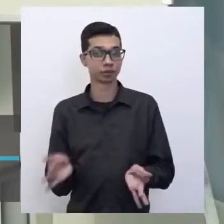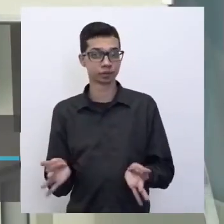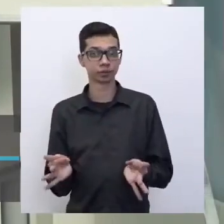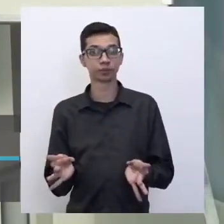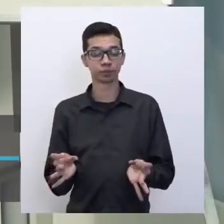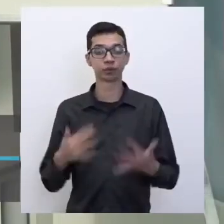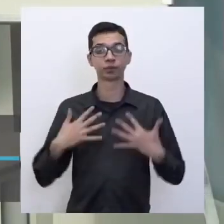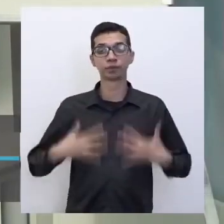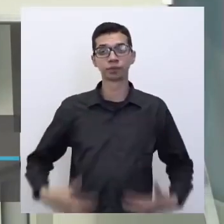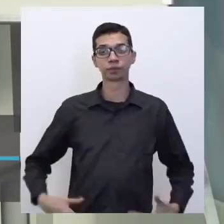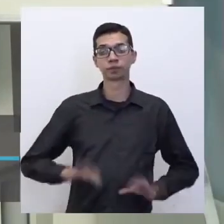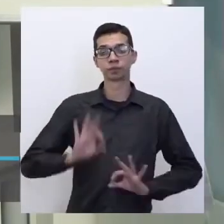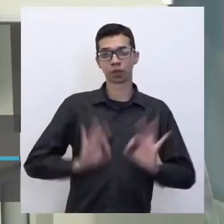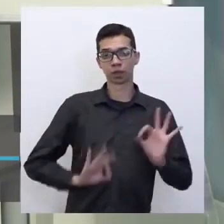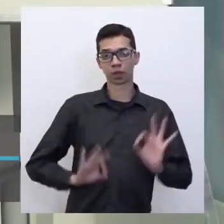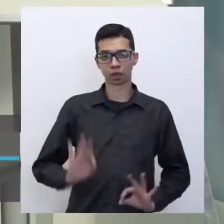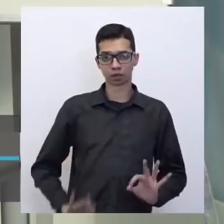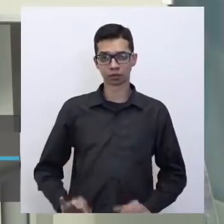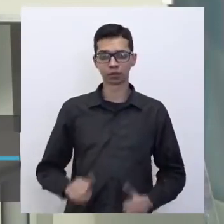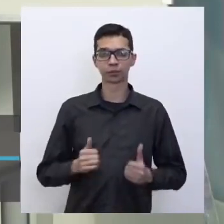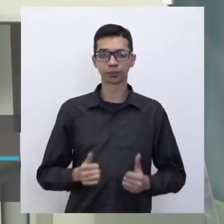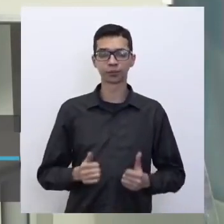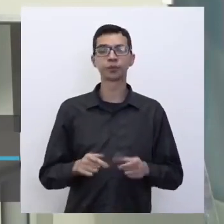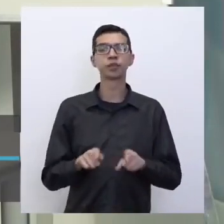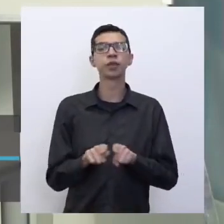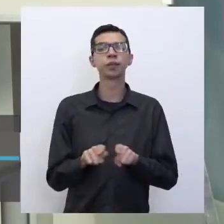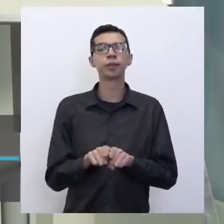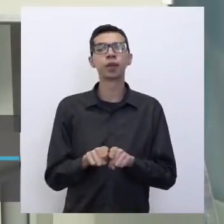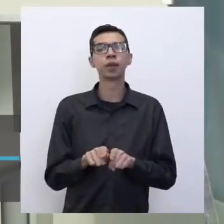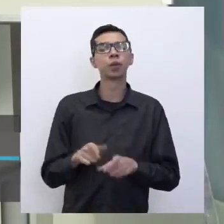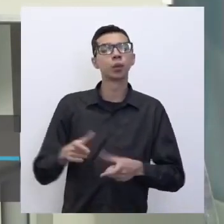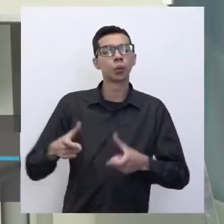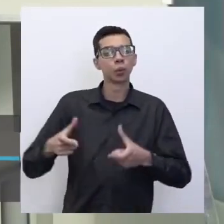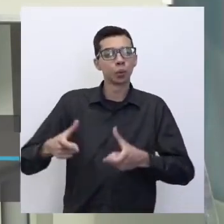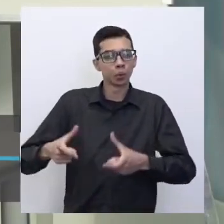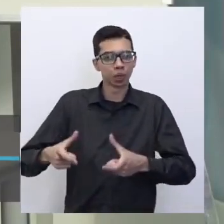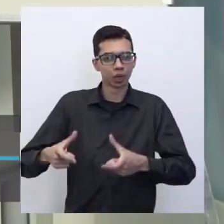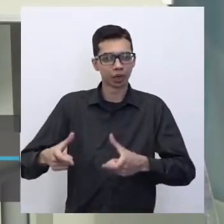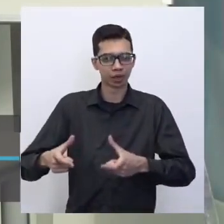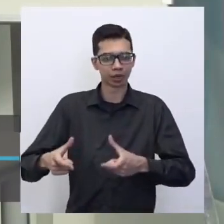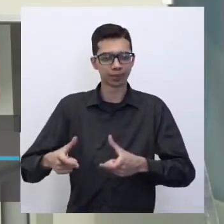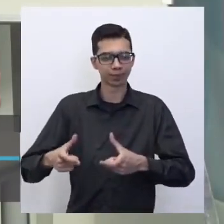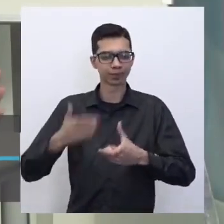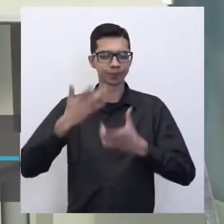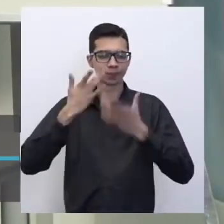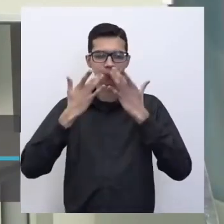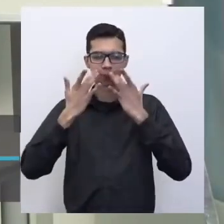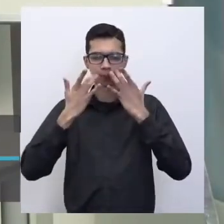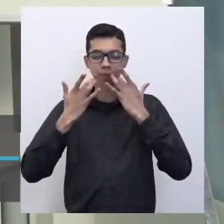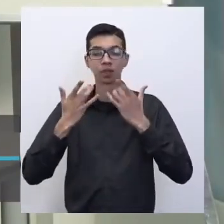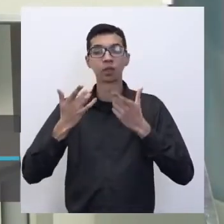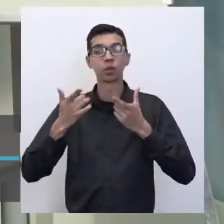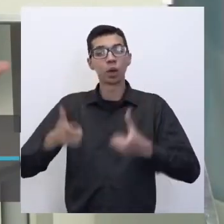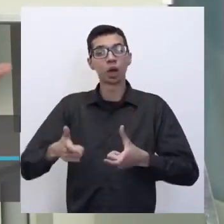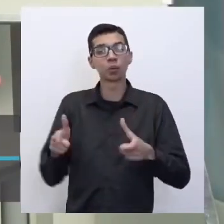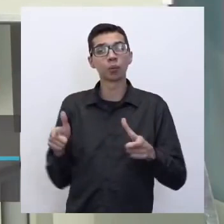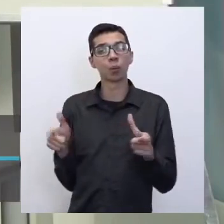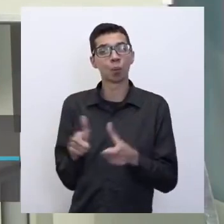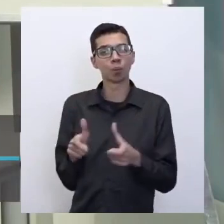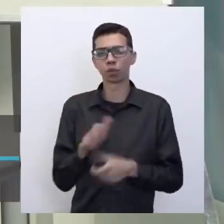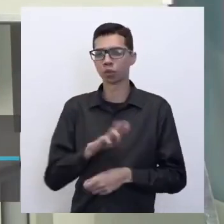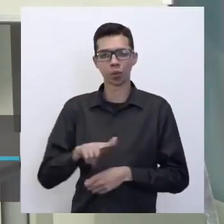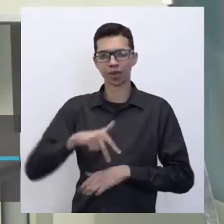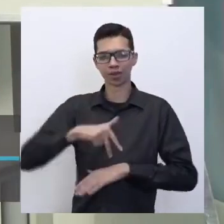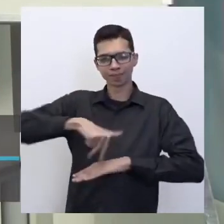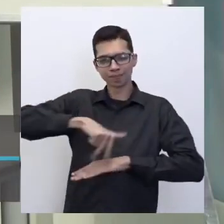mais elaborado e o local também que eles fizeram a peça era um local pequeno, já não era assim um palco de um